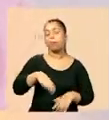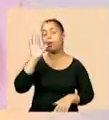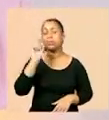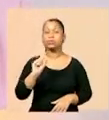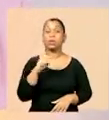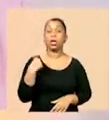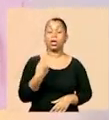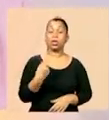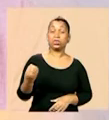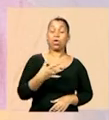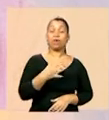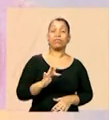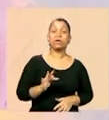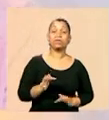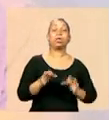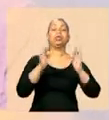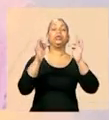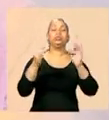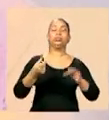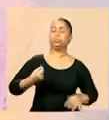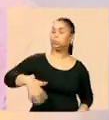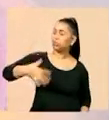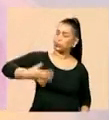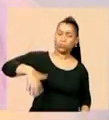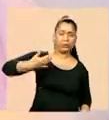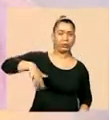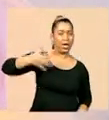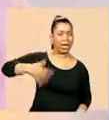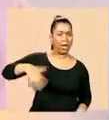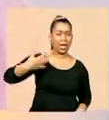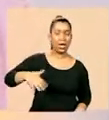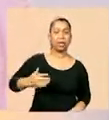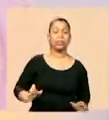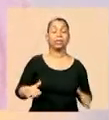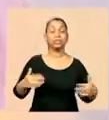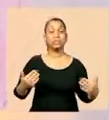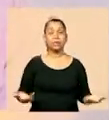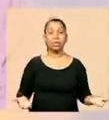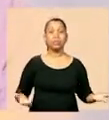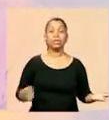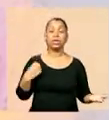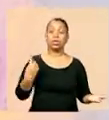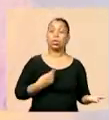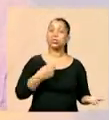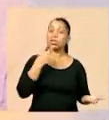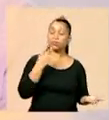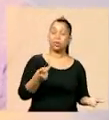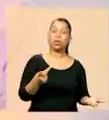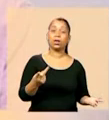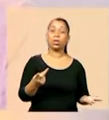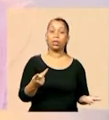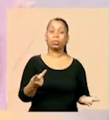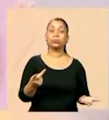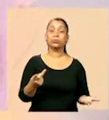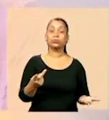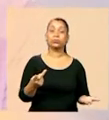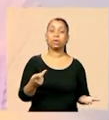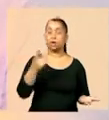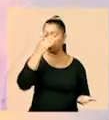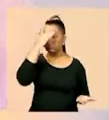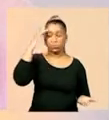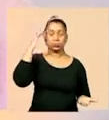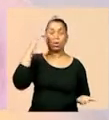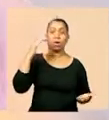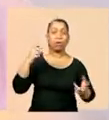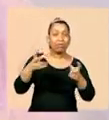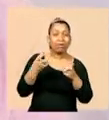caras e como a gente já disse aqui, o empregador ele não vê como investimento, às vezes ela demora um